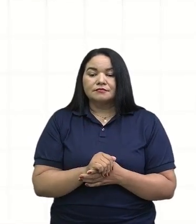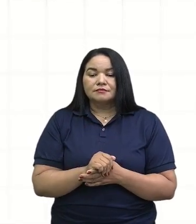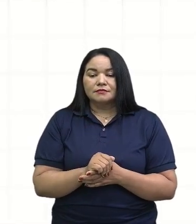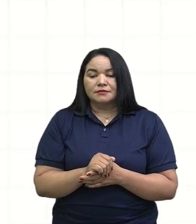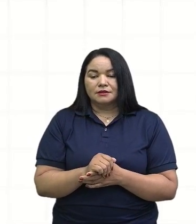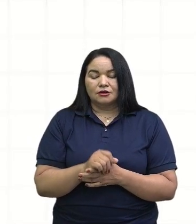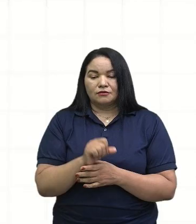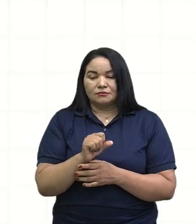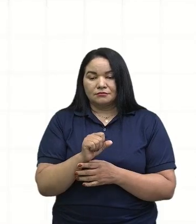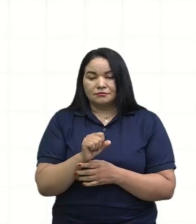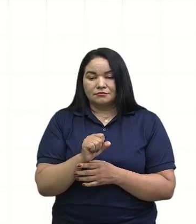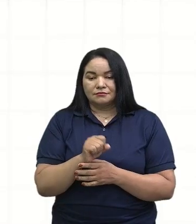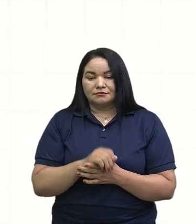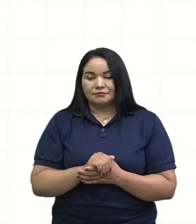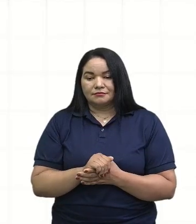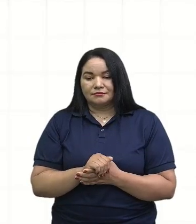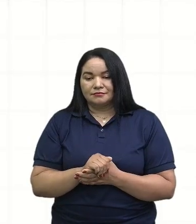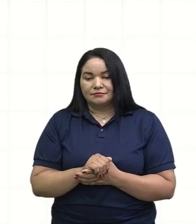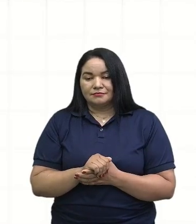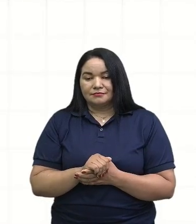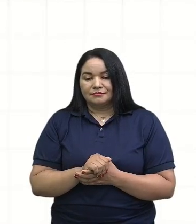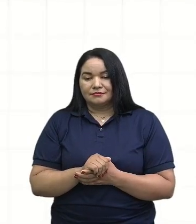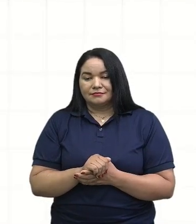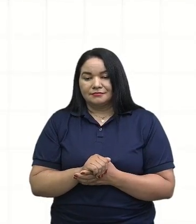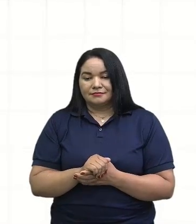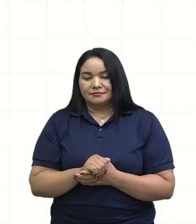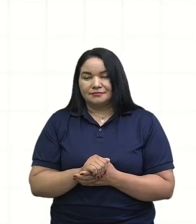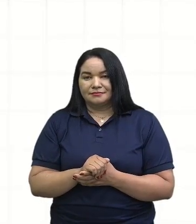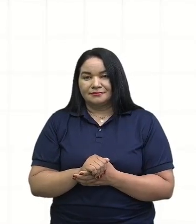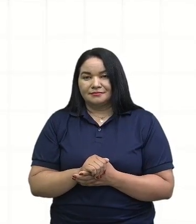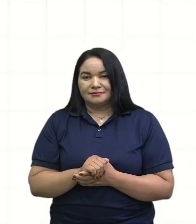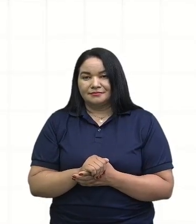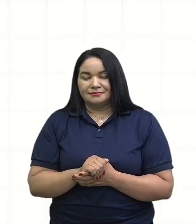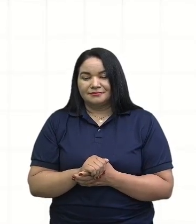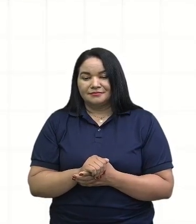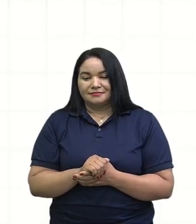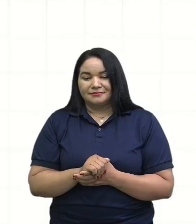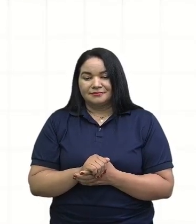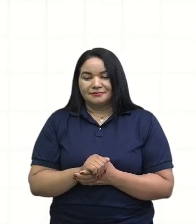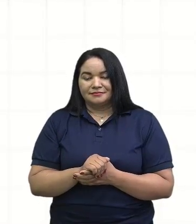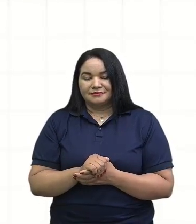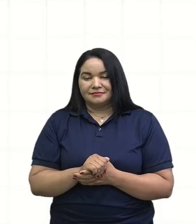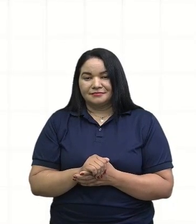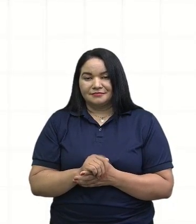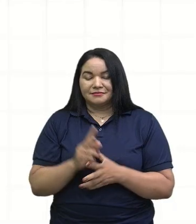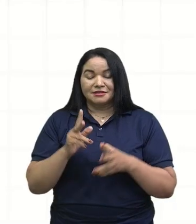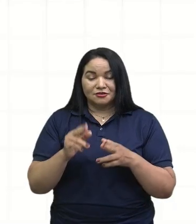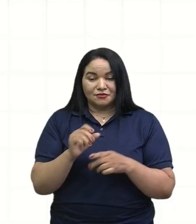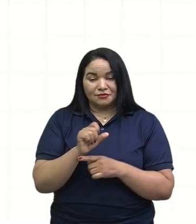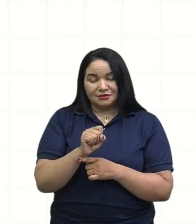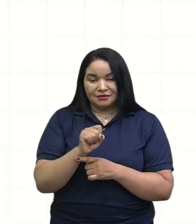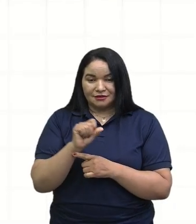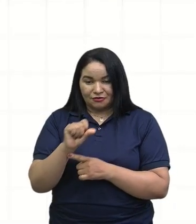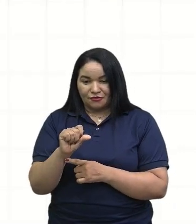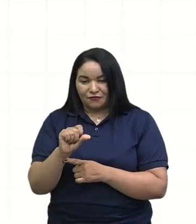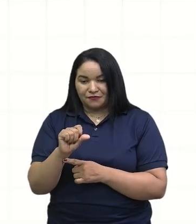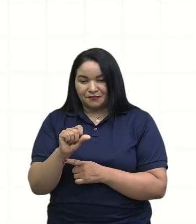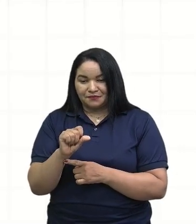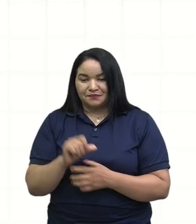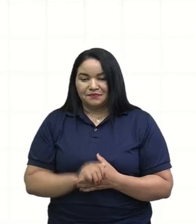aqui. Deixa eu melhorar esses nossos 4 aqui, tá? 75 mais 14, alunos, é igual a 89.